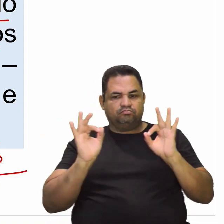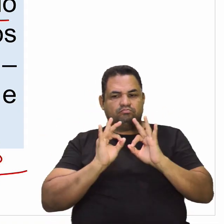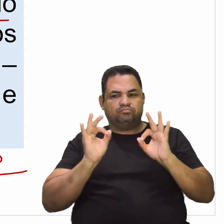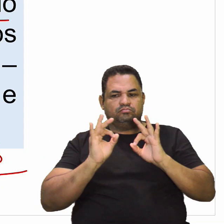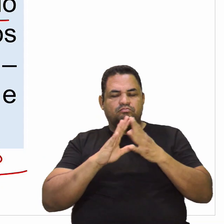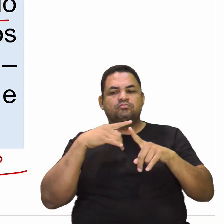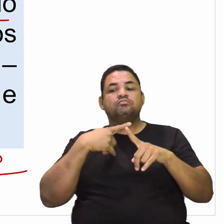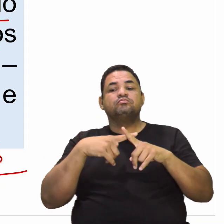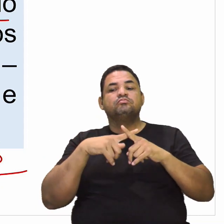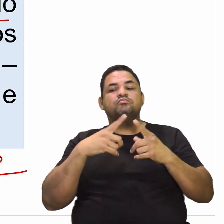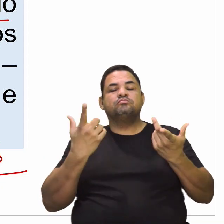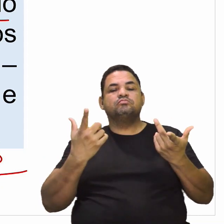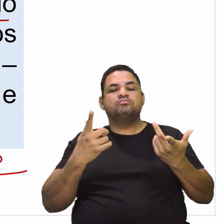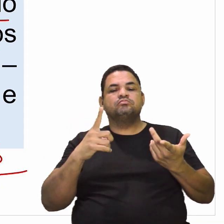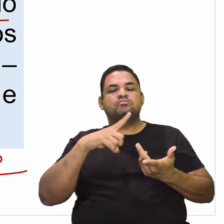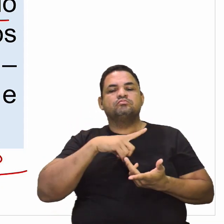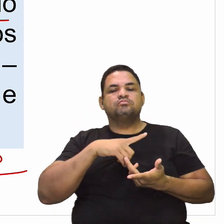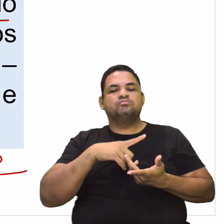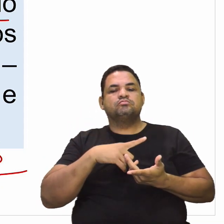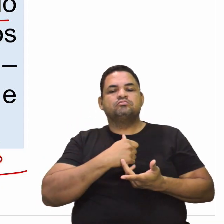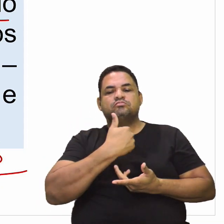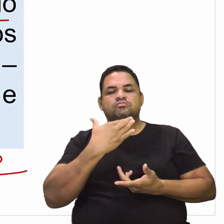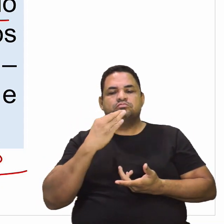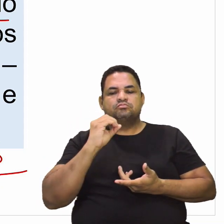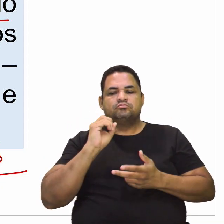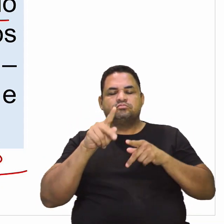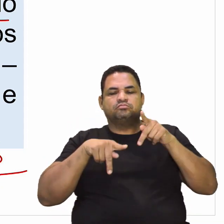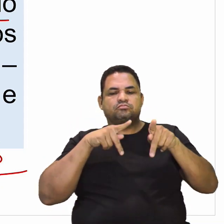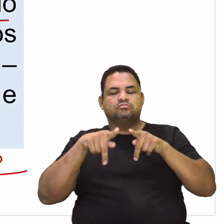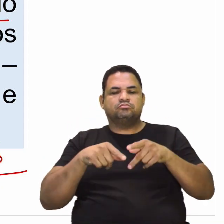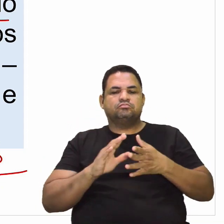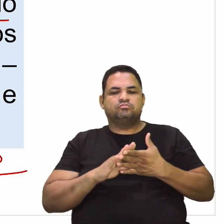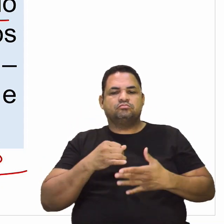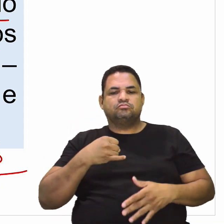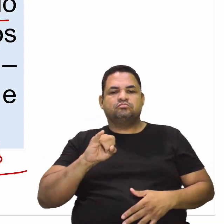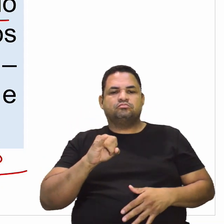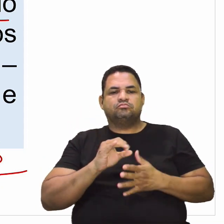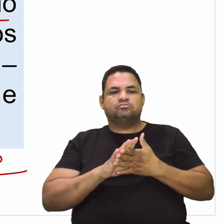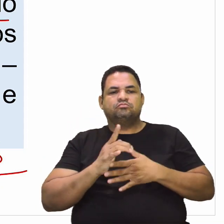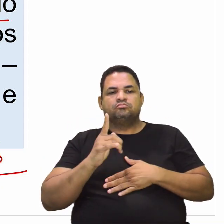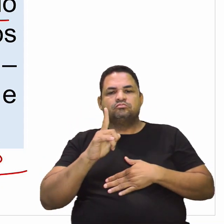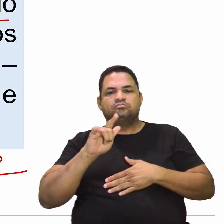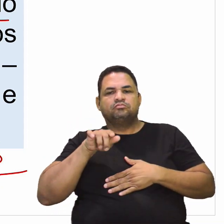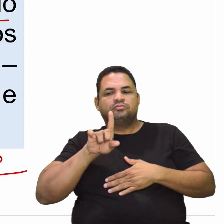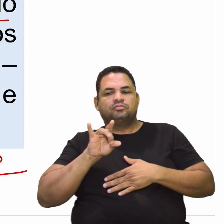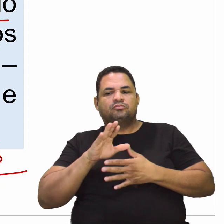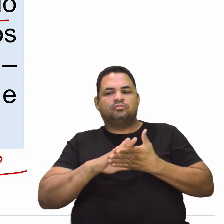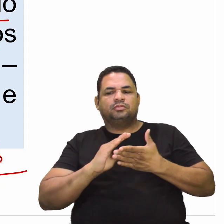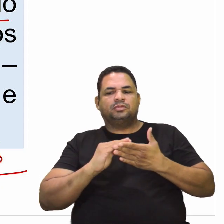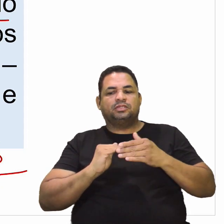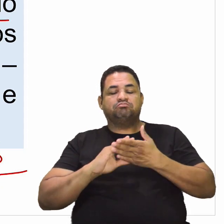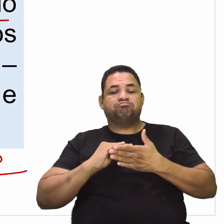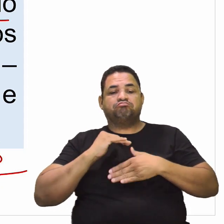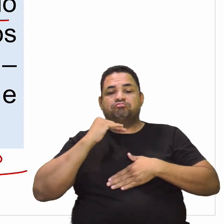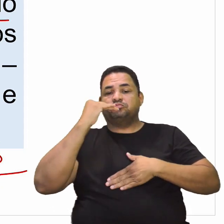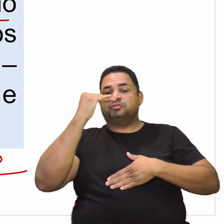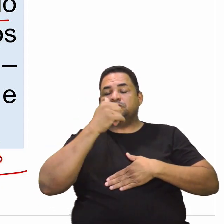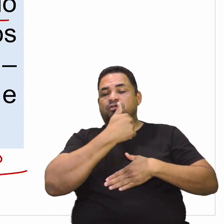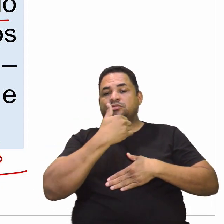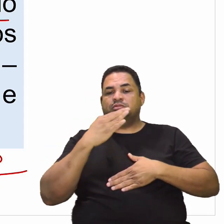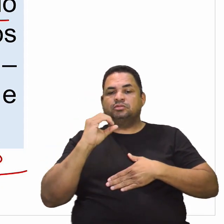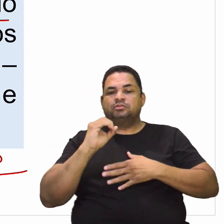Por que disso? Olha, se os germanos foram para mais de 10,